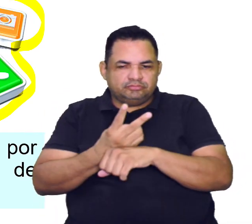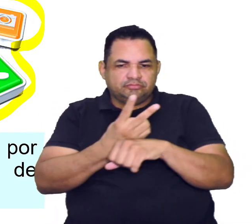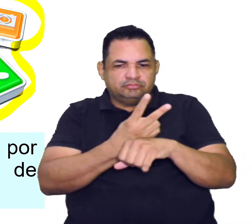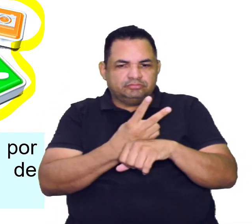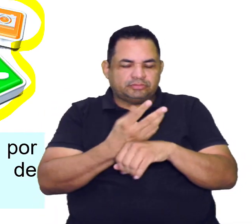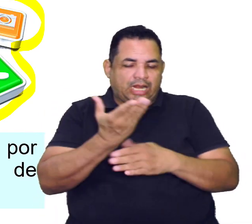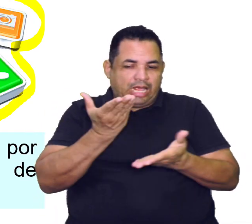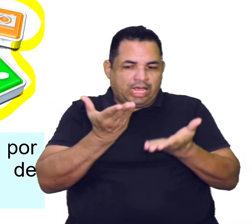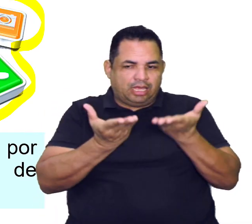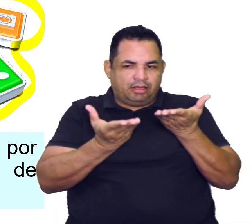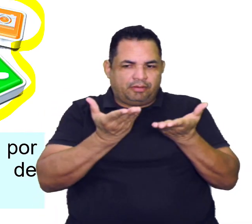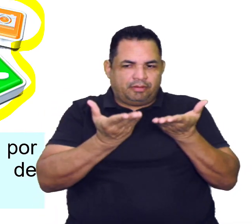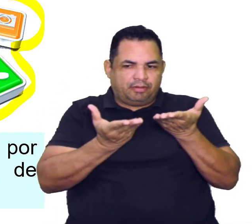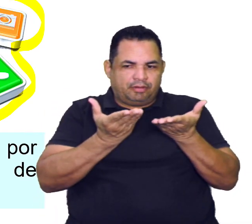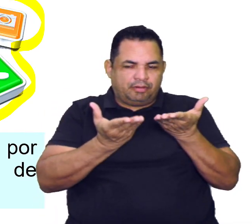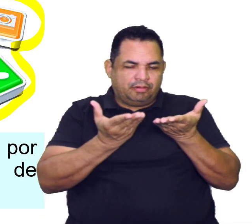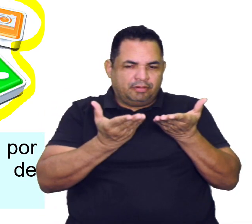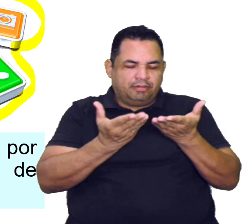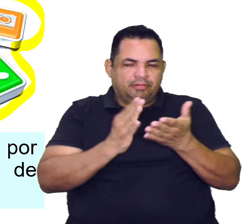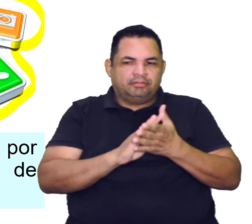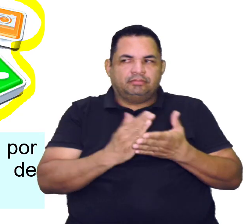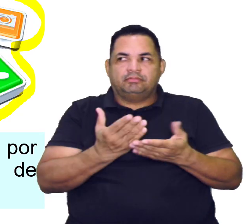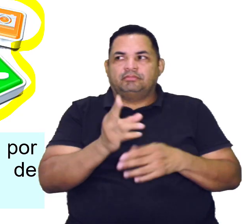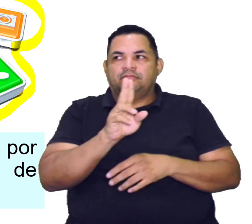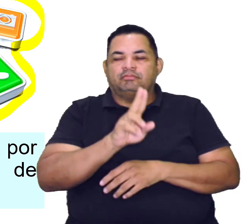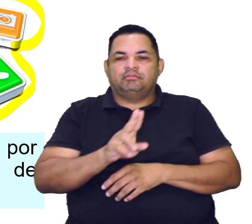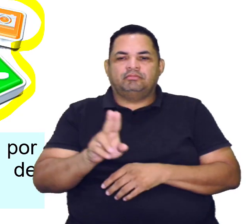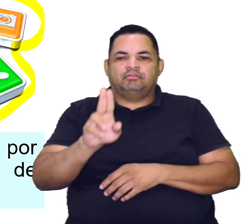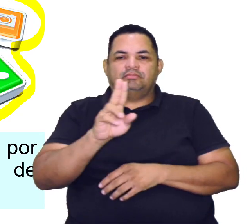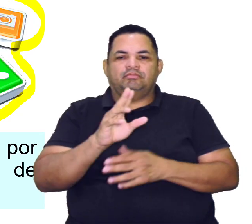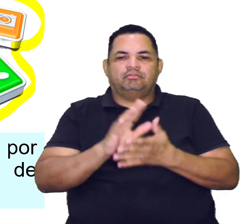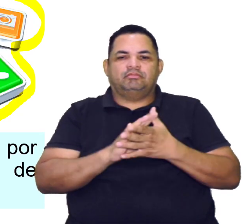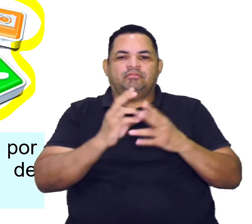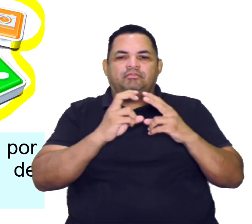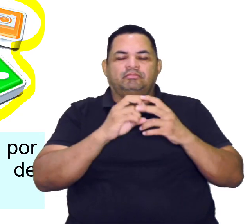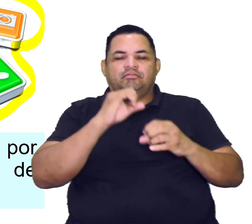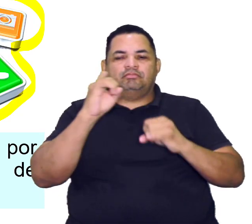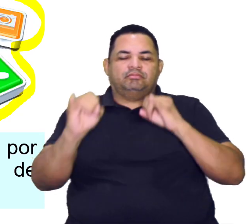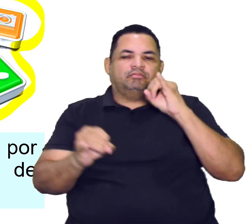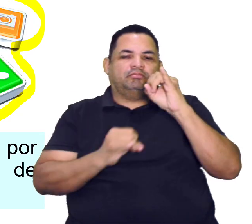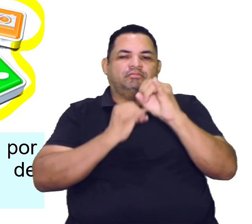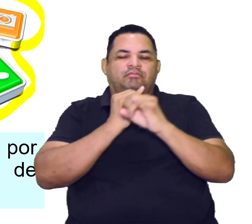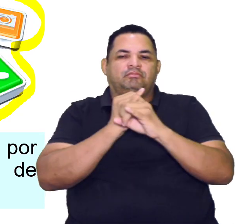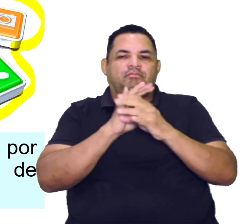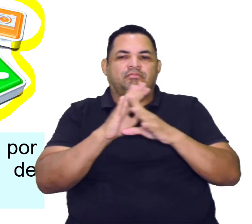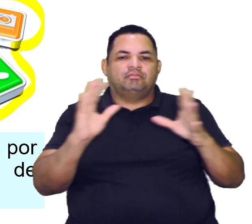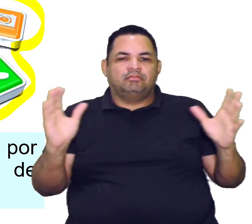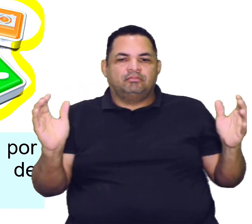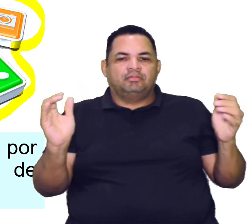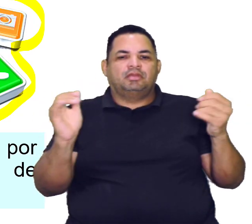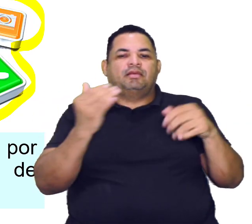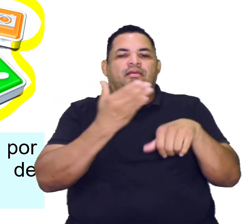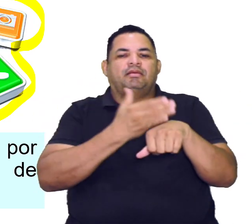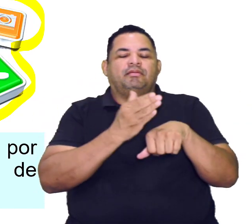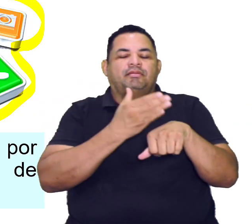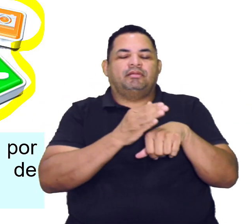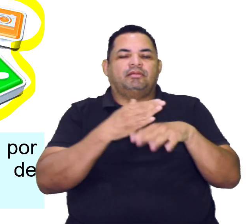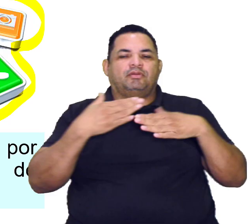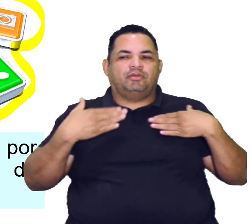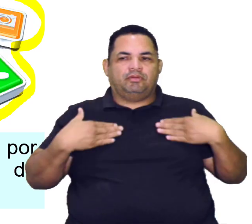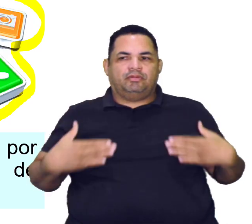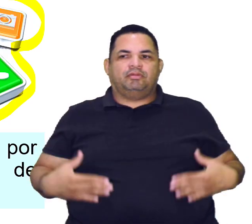por equilíbrio, equilíbrio com a utilização digital e equilíbrio aí na junção aí das